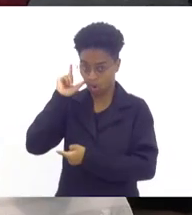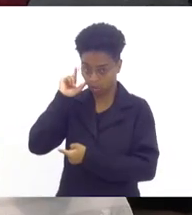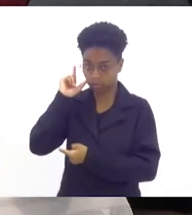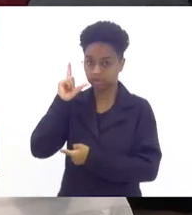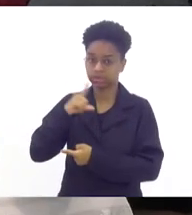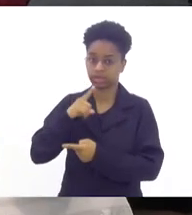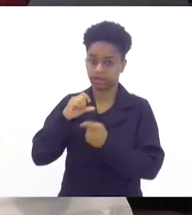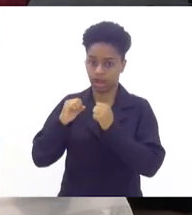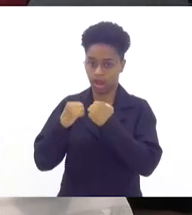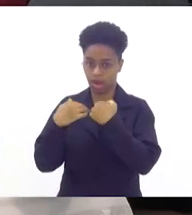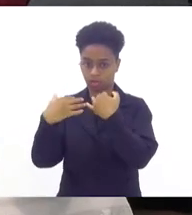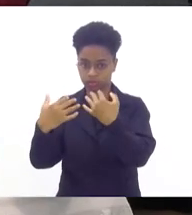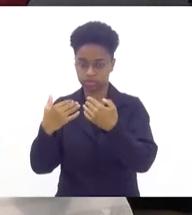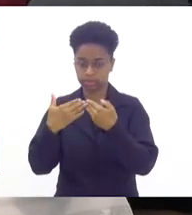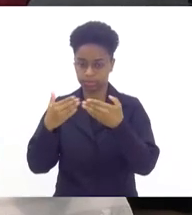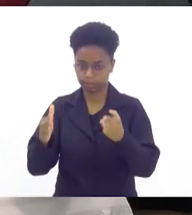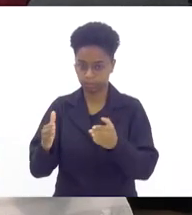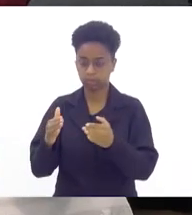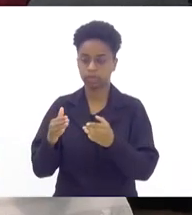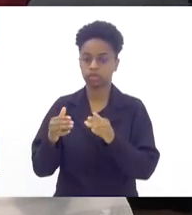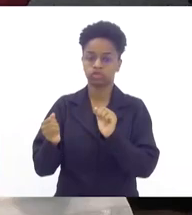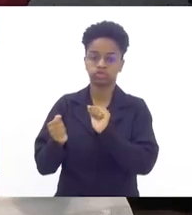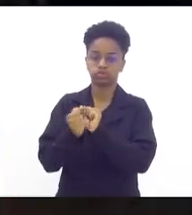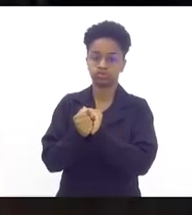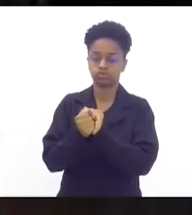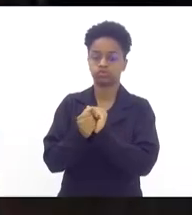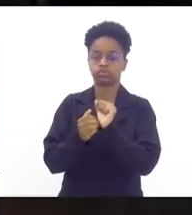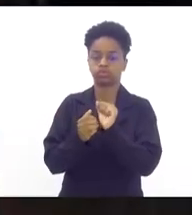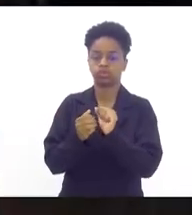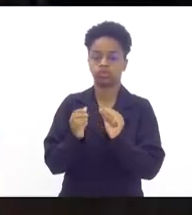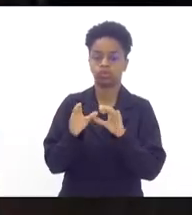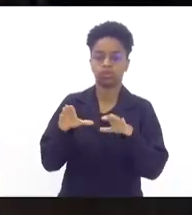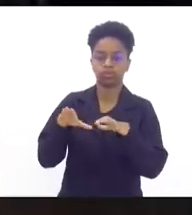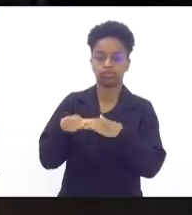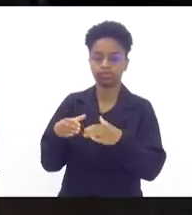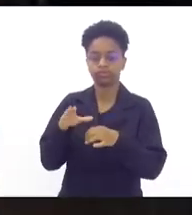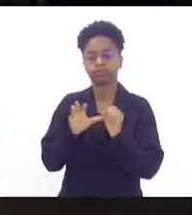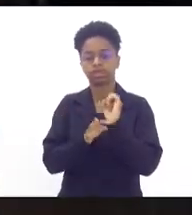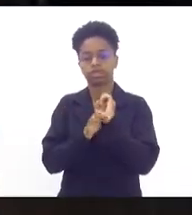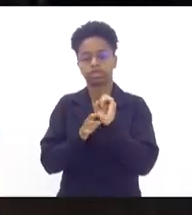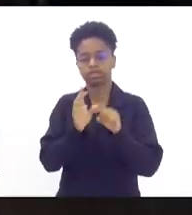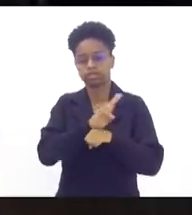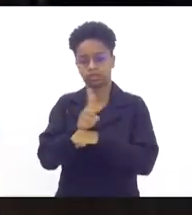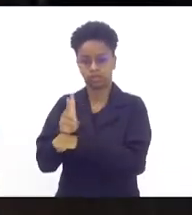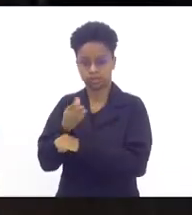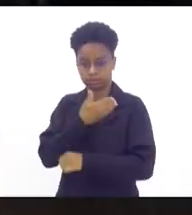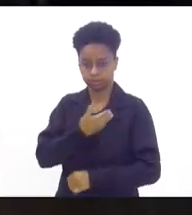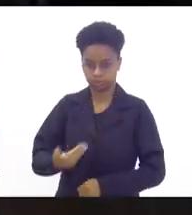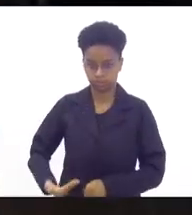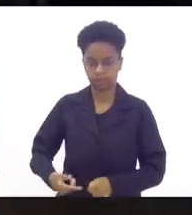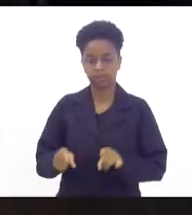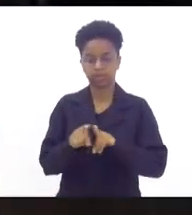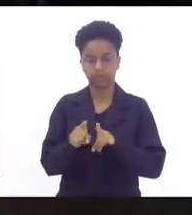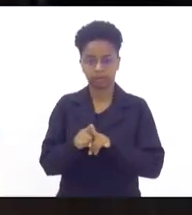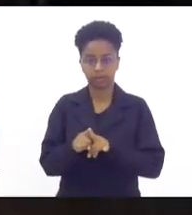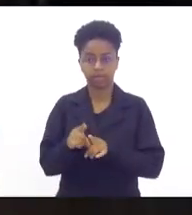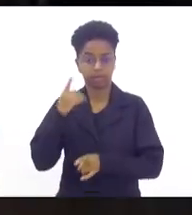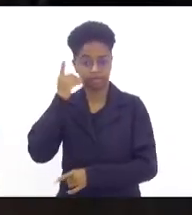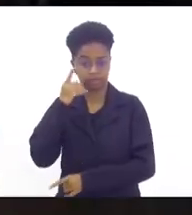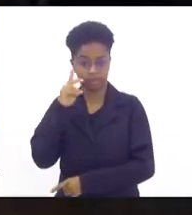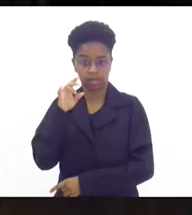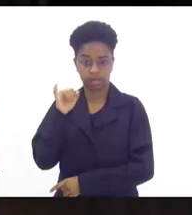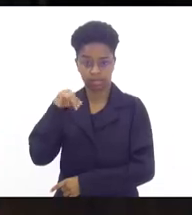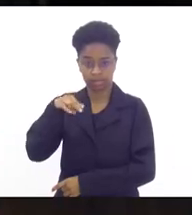audiência pela comissão de Segurança Pública com aquilo que vai ser discutido hoje inclusive deputada índio Deputado